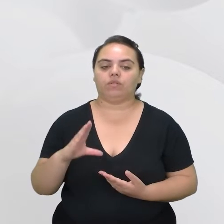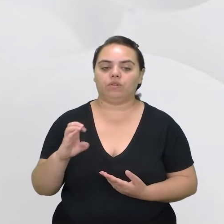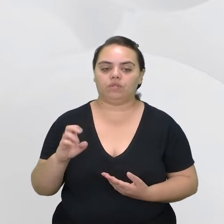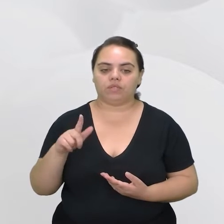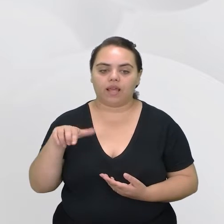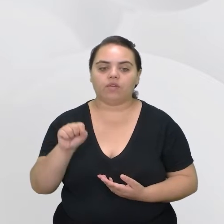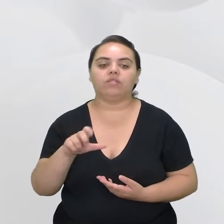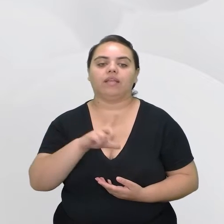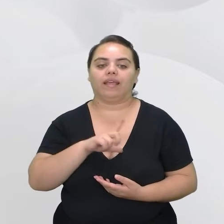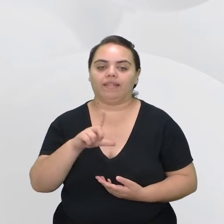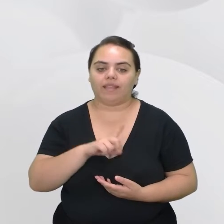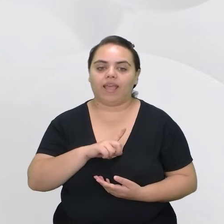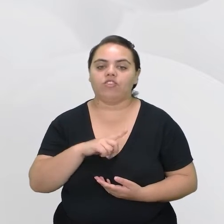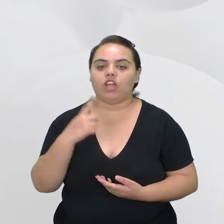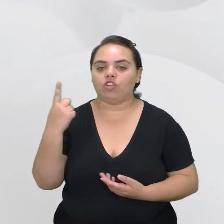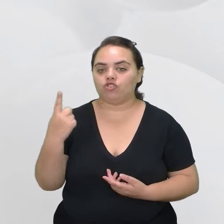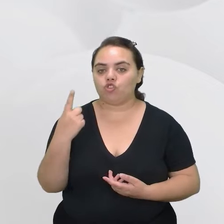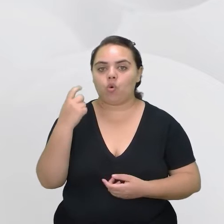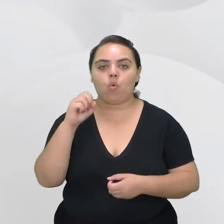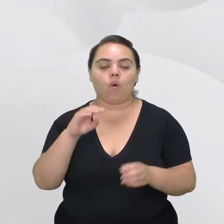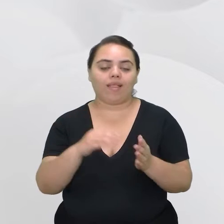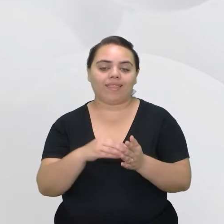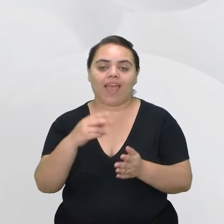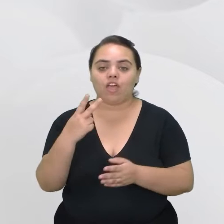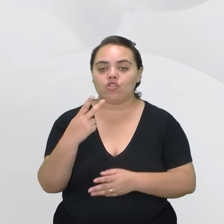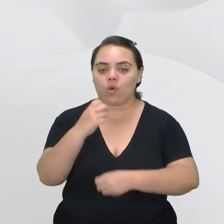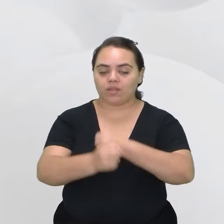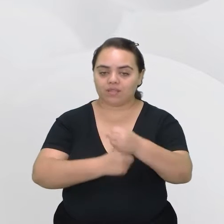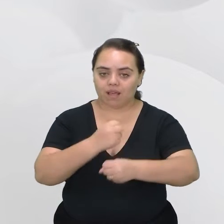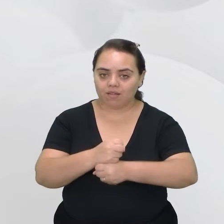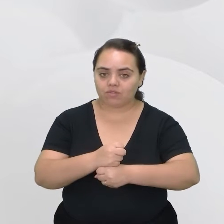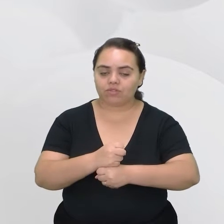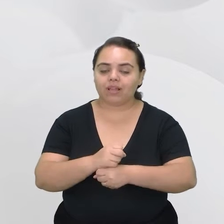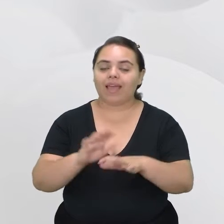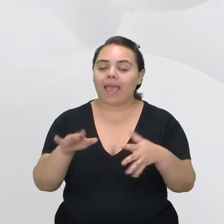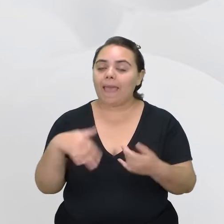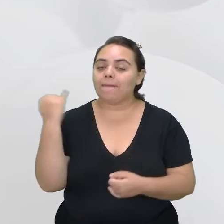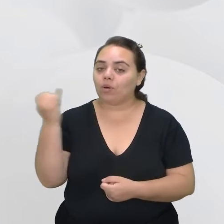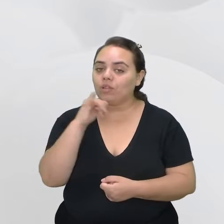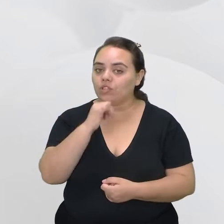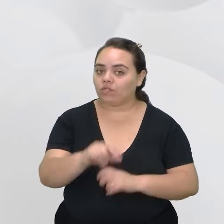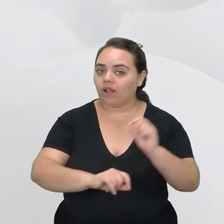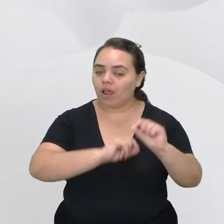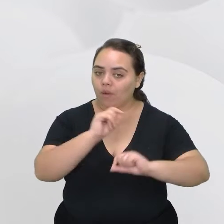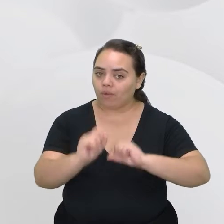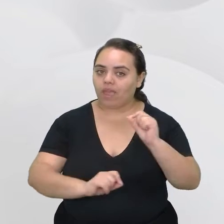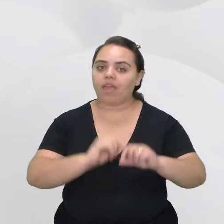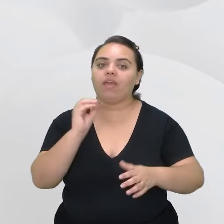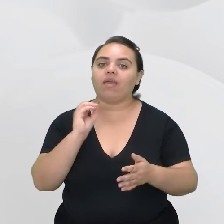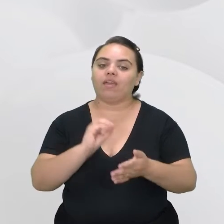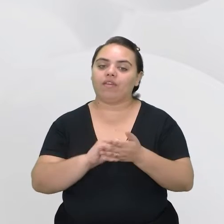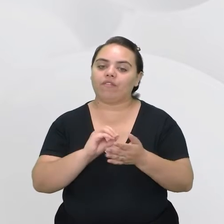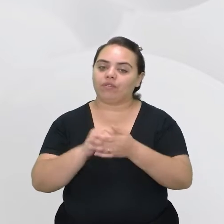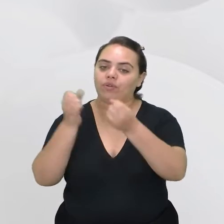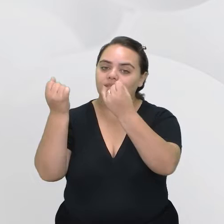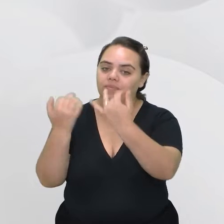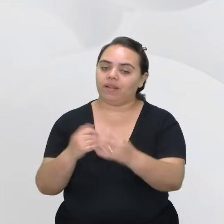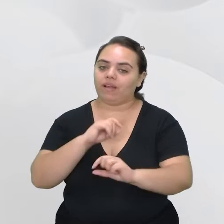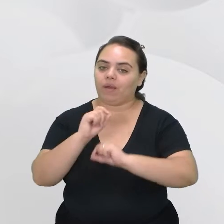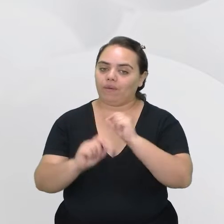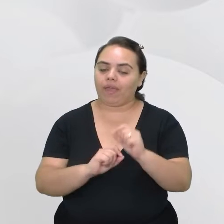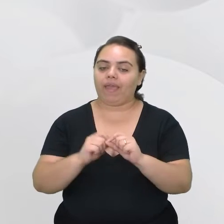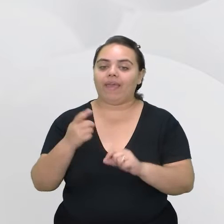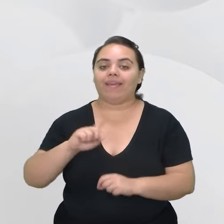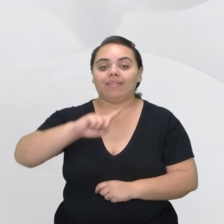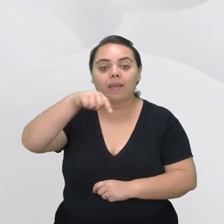têm florestas de 1 ano ou 2 anos de idade. É importante a gente falar, que faltou de eu explicar também, que